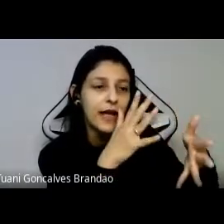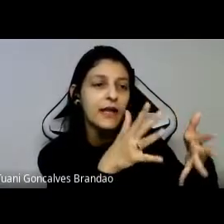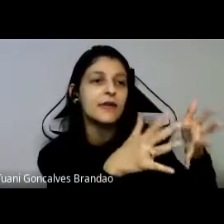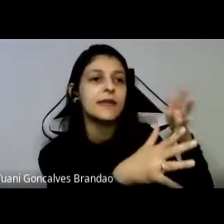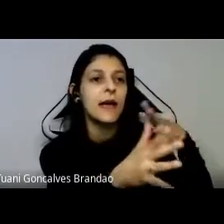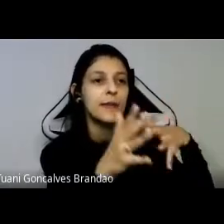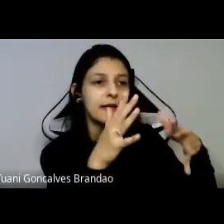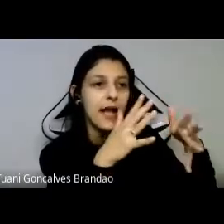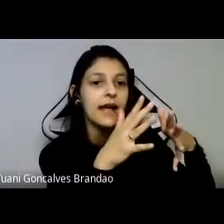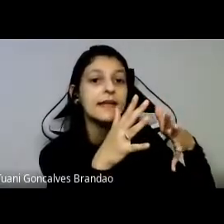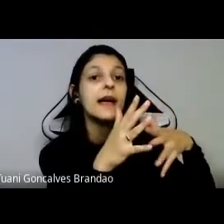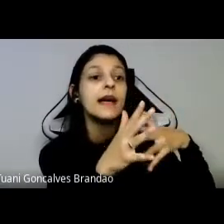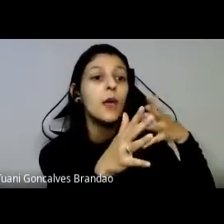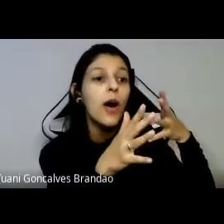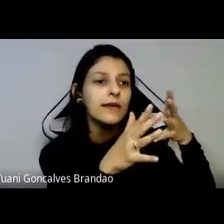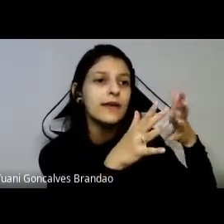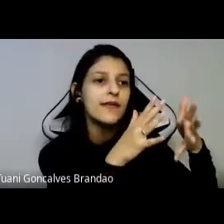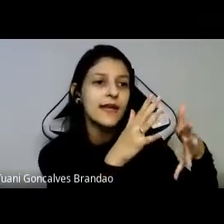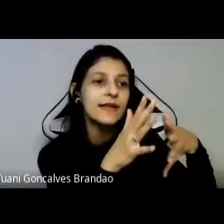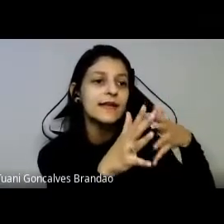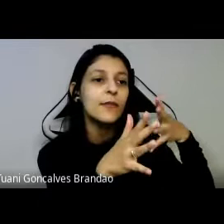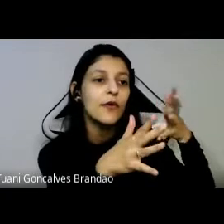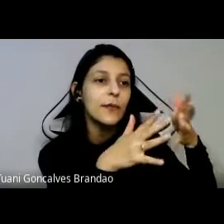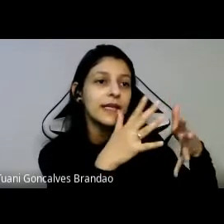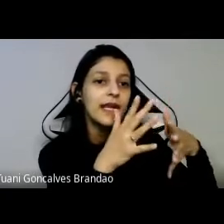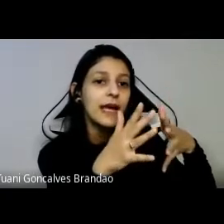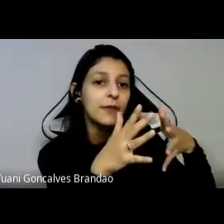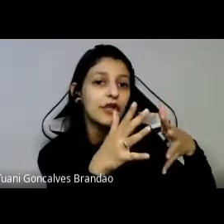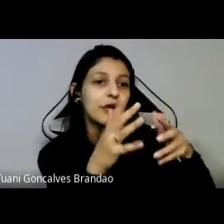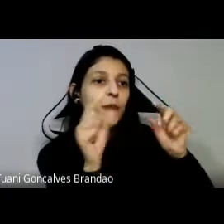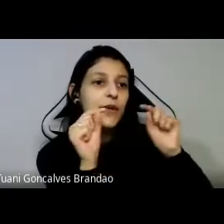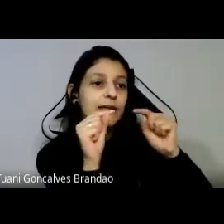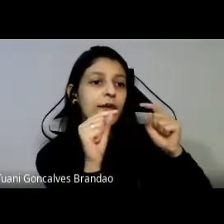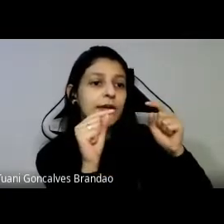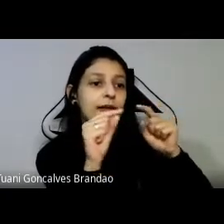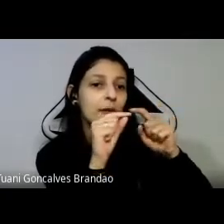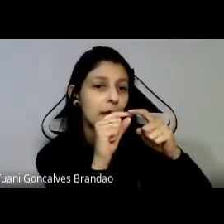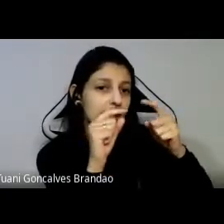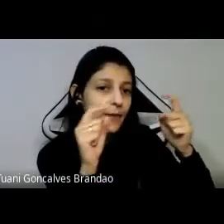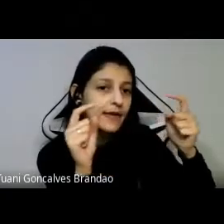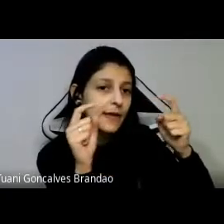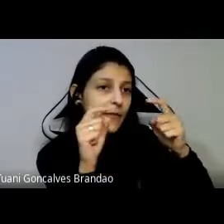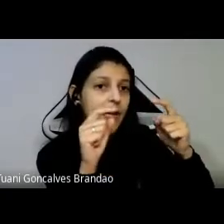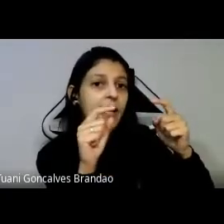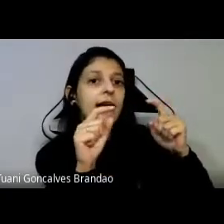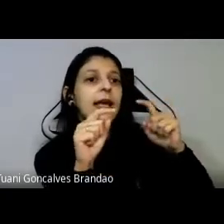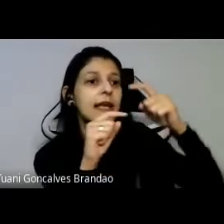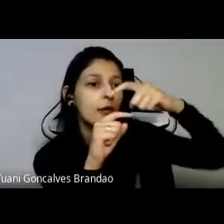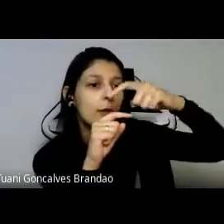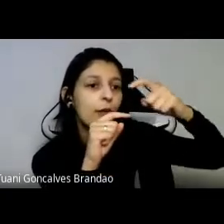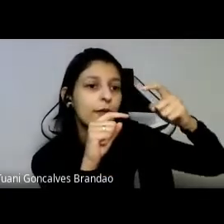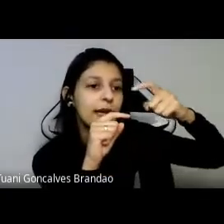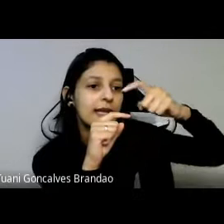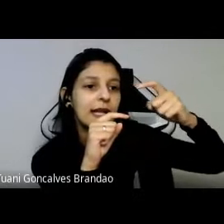para frente, se é para trás. E quantas vezes esse movimento ele é repetido. Por isso que vocês não podem perceber